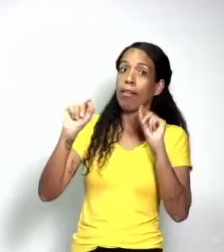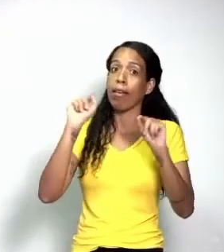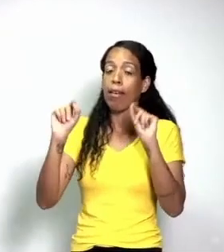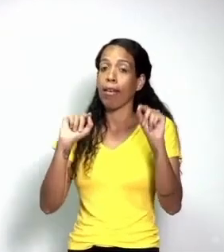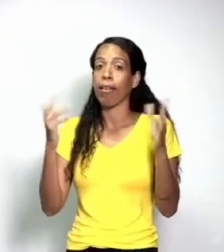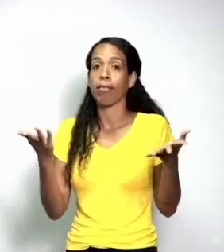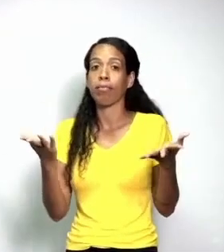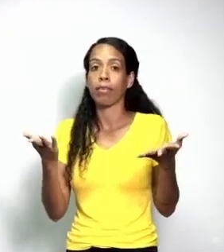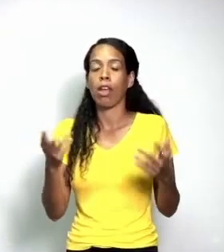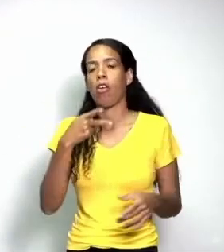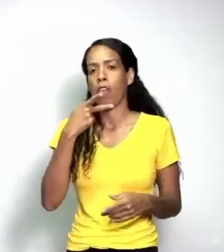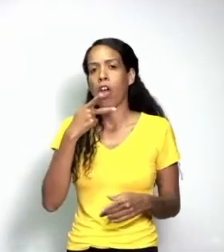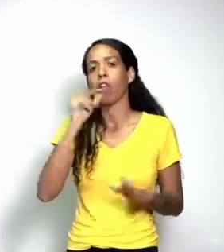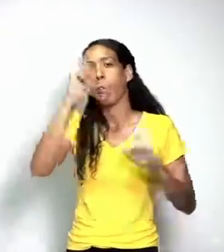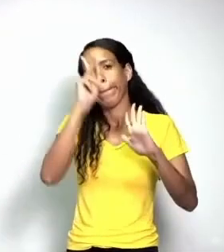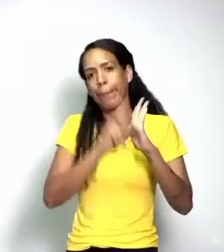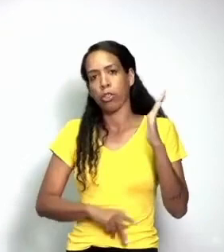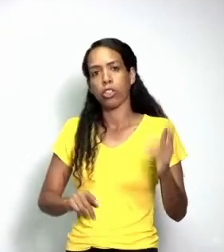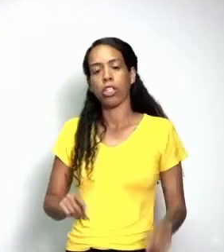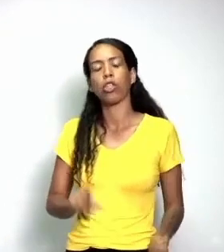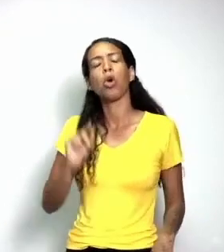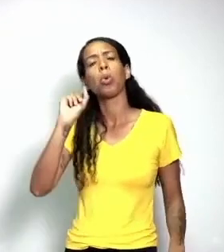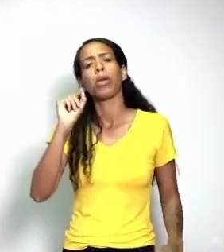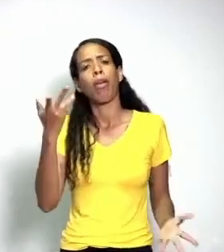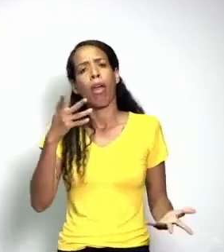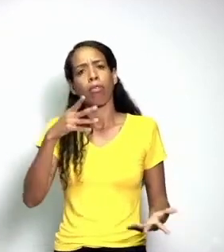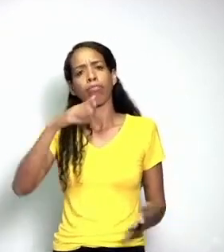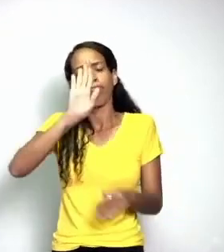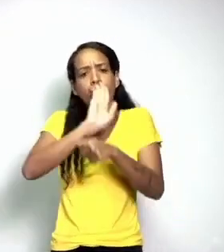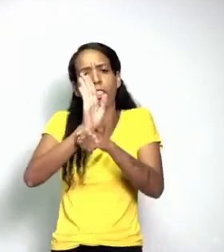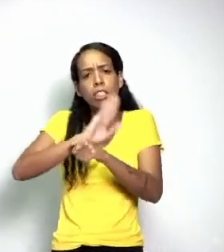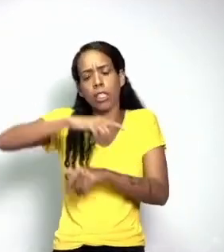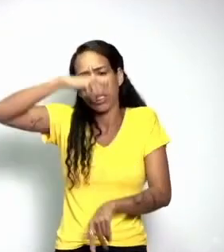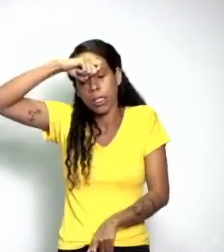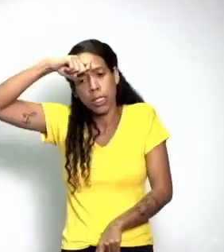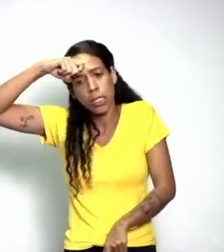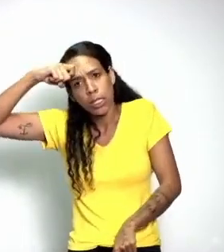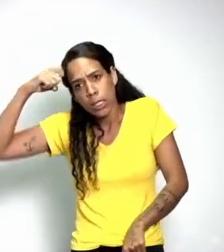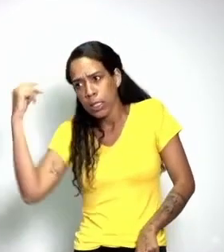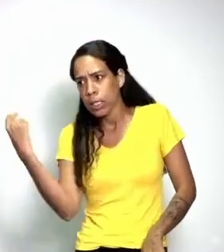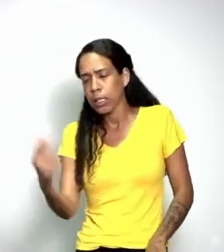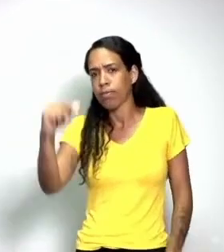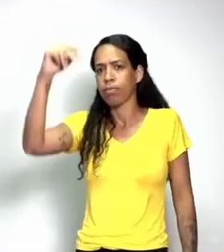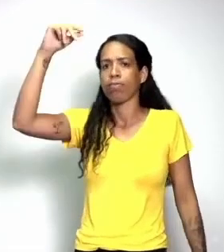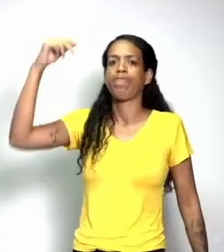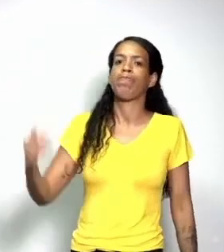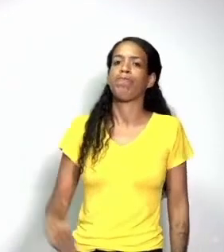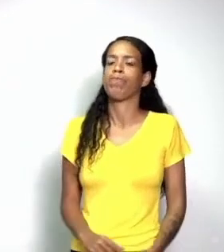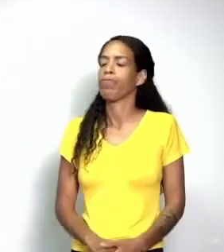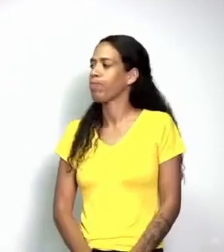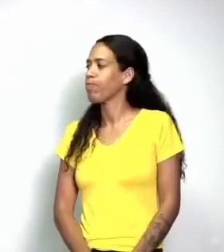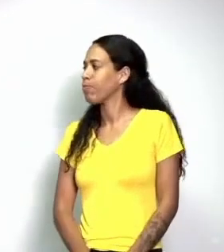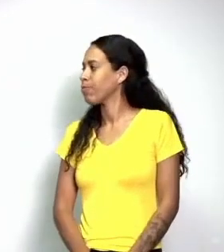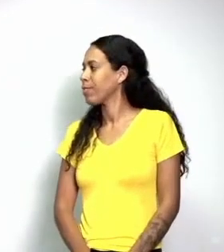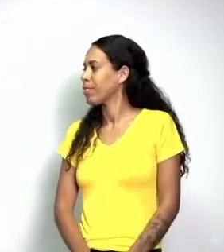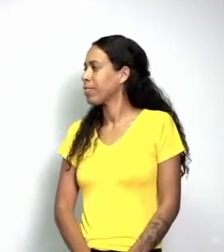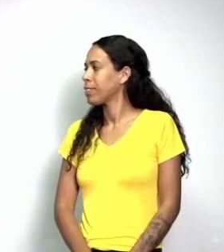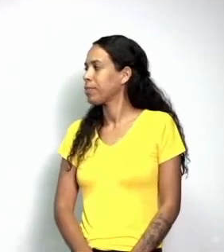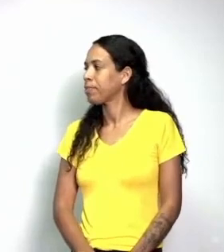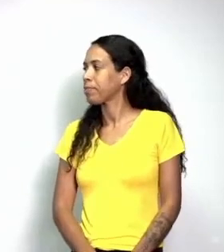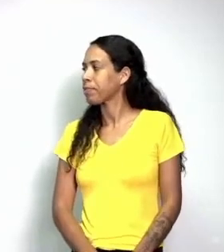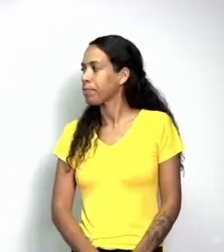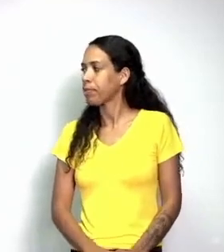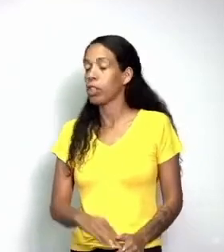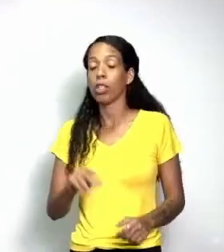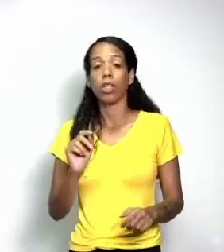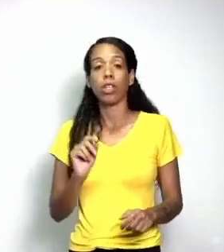Projeto Projeto Cinema Cinema e e Relação, Relação, o o que que é? é? O O que que é, é, né? né? Não, o Não, o que que a a gente gente falou falou ontem. ontem. A gente vai falar. Vai falar.